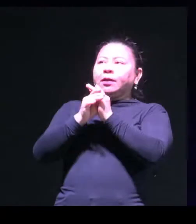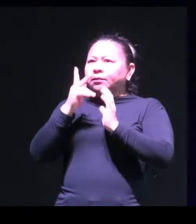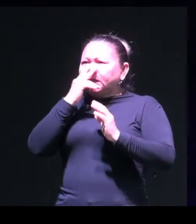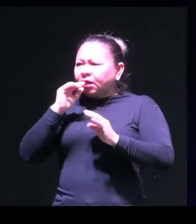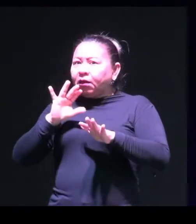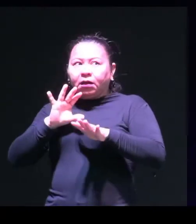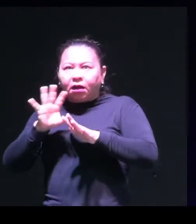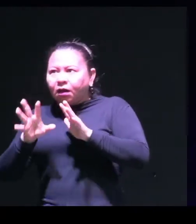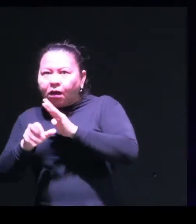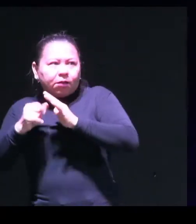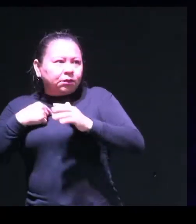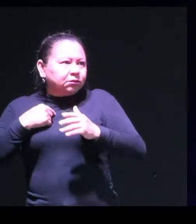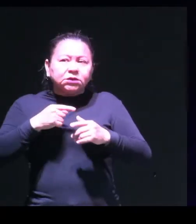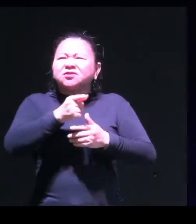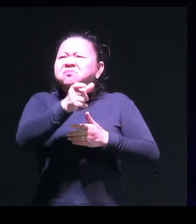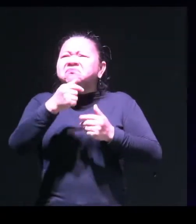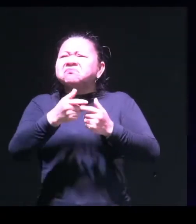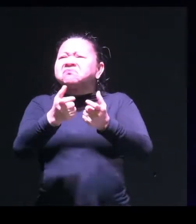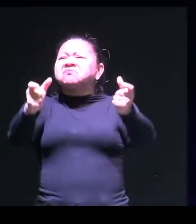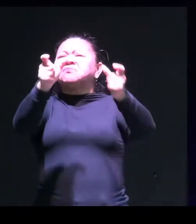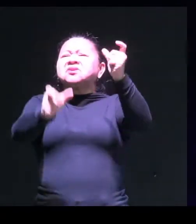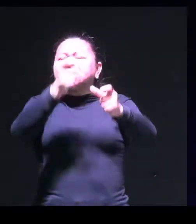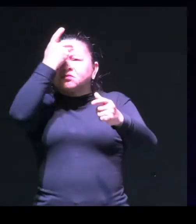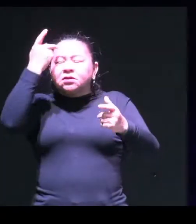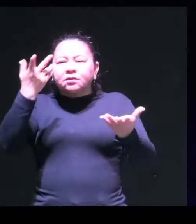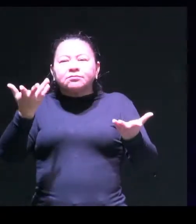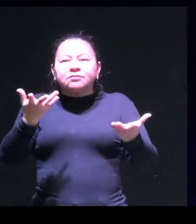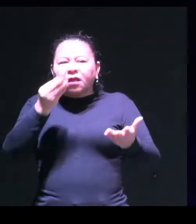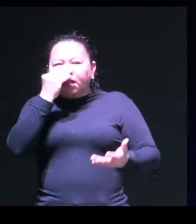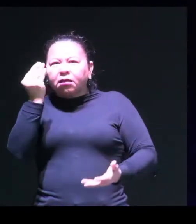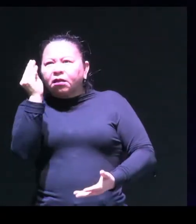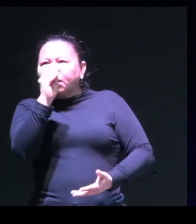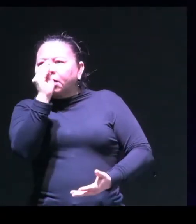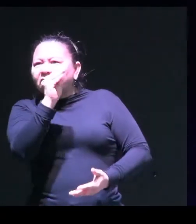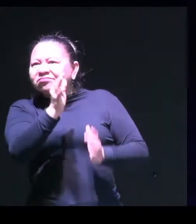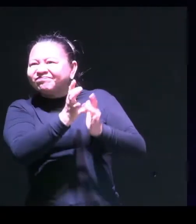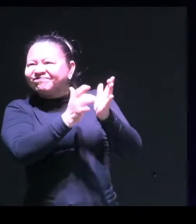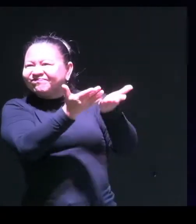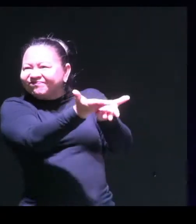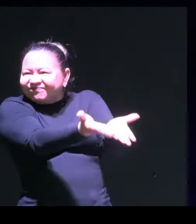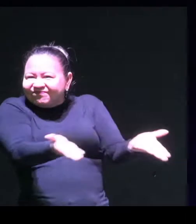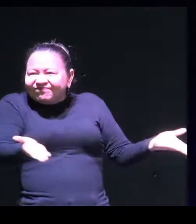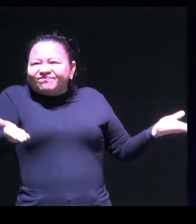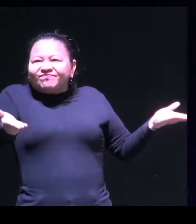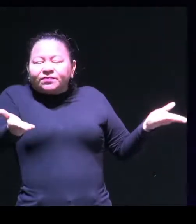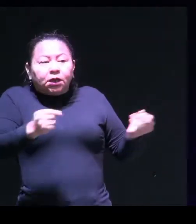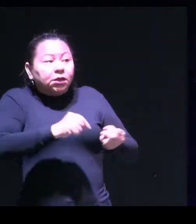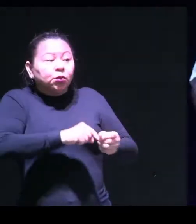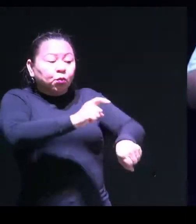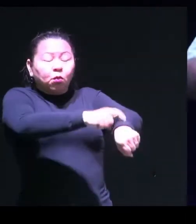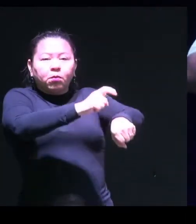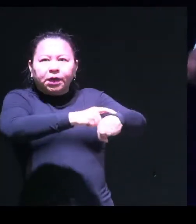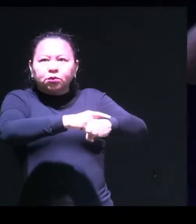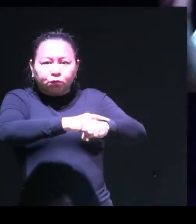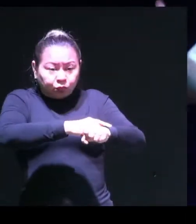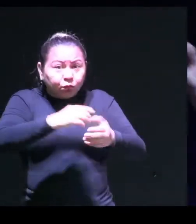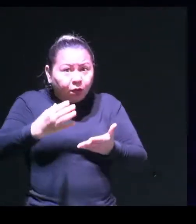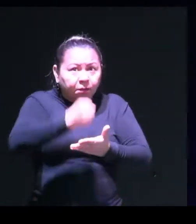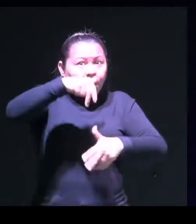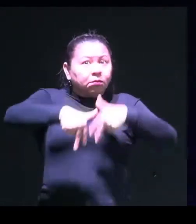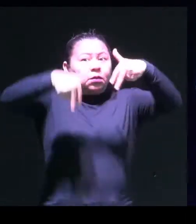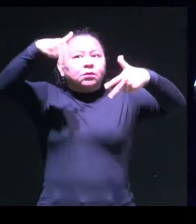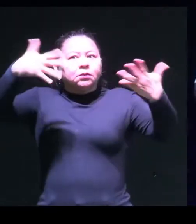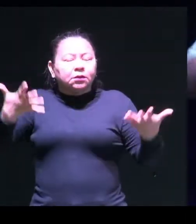são os demais. Quem são os demais? Os que rejeitaram a Cristo. Os que no momento do arrebatamento não tiverem